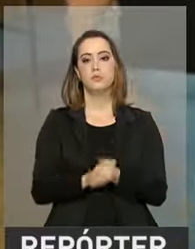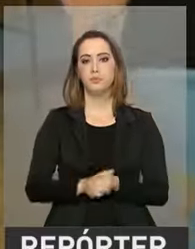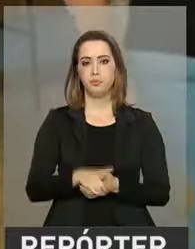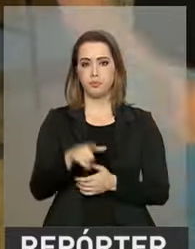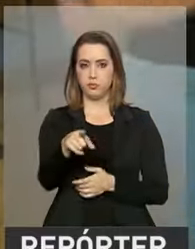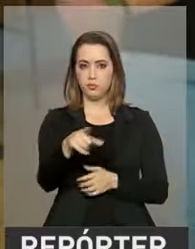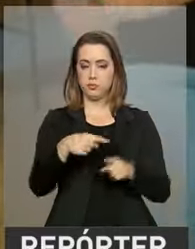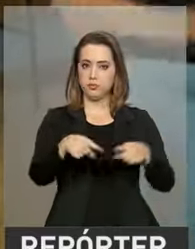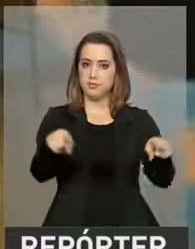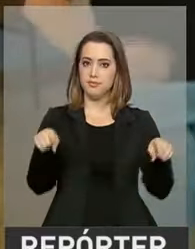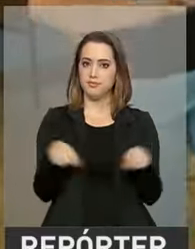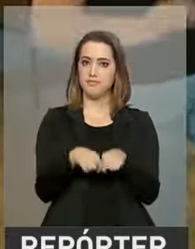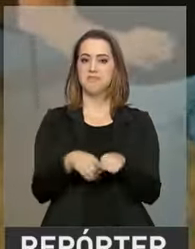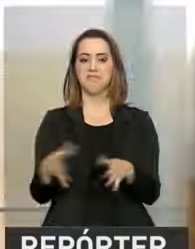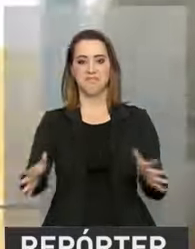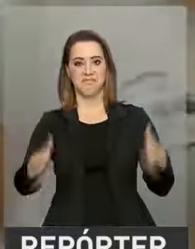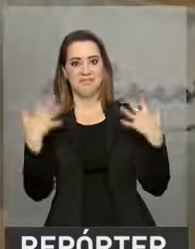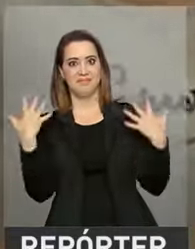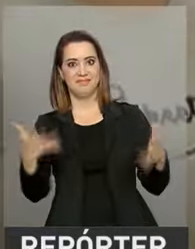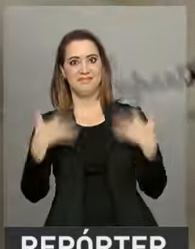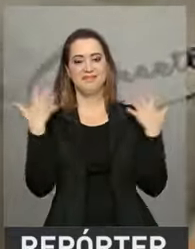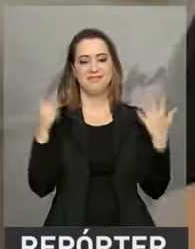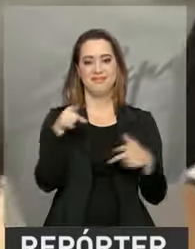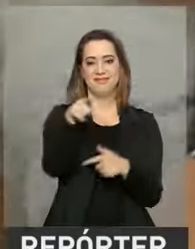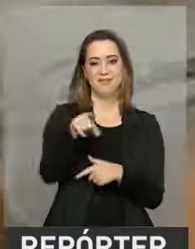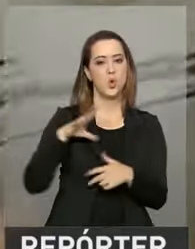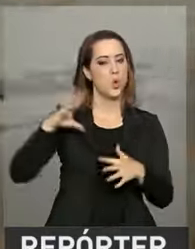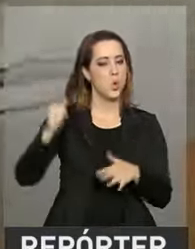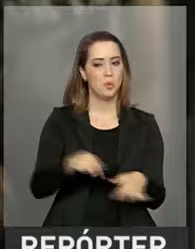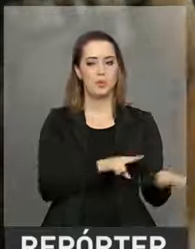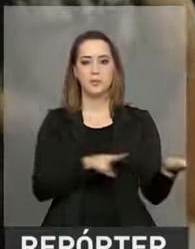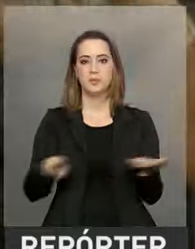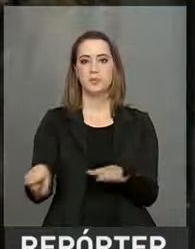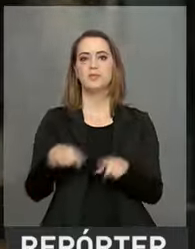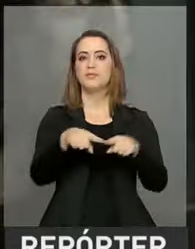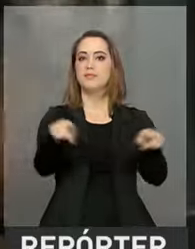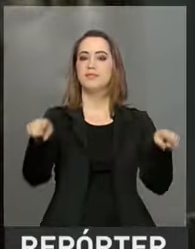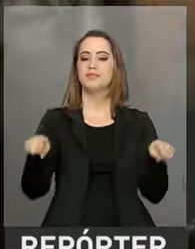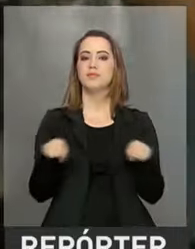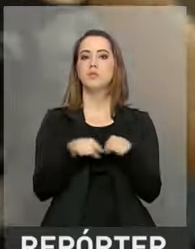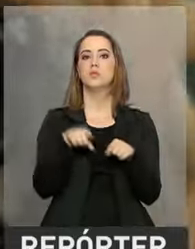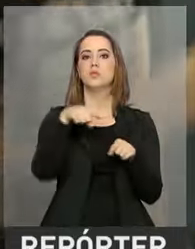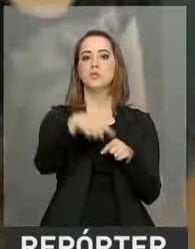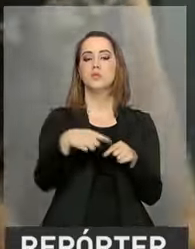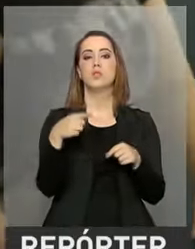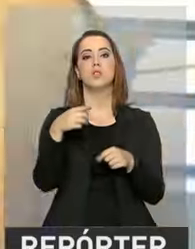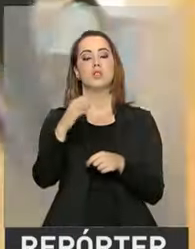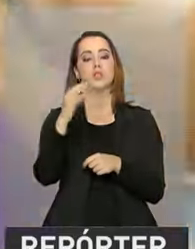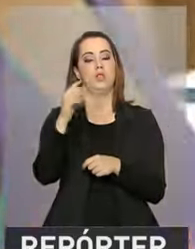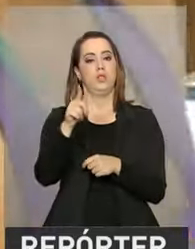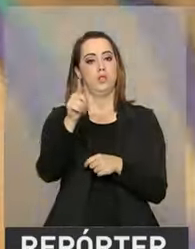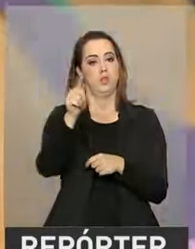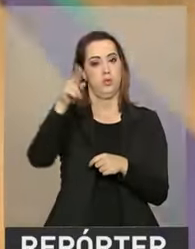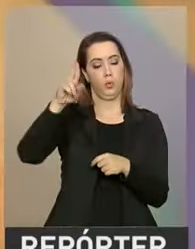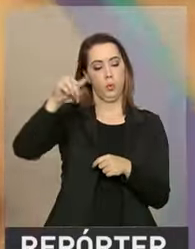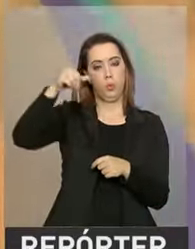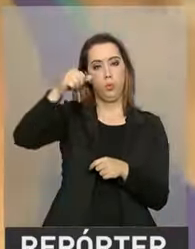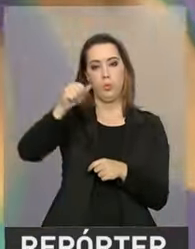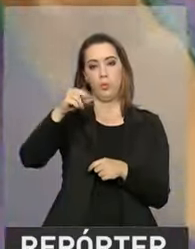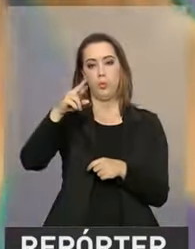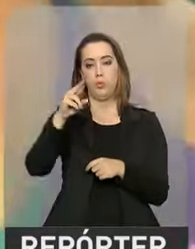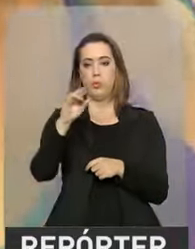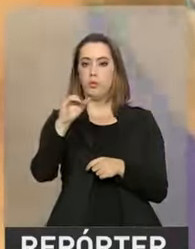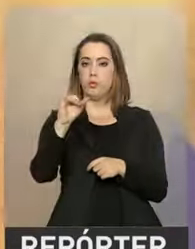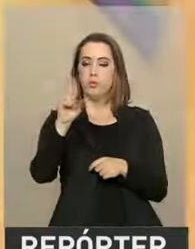Turma animada demais. Toda semana, essas moradoras do bairro Cabo Sul, em Guarulhos, na Grande São Paulo, se reúnem